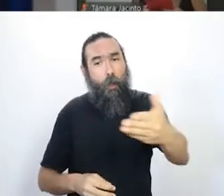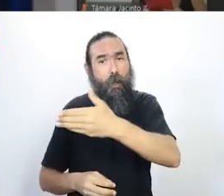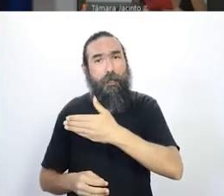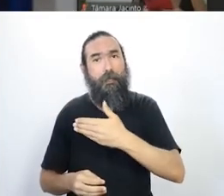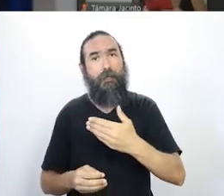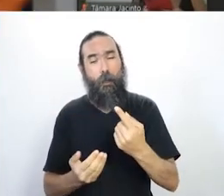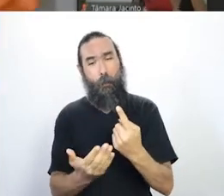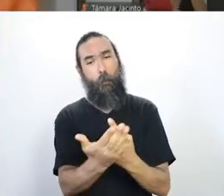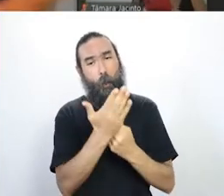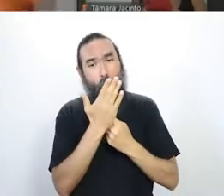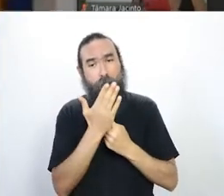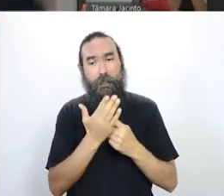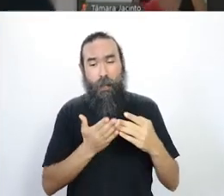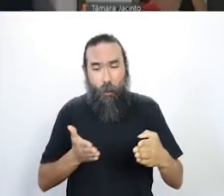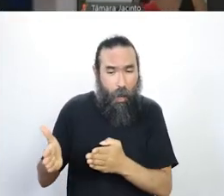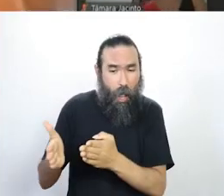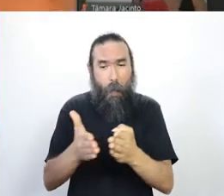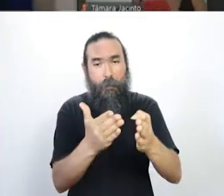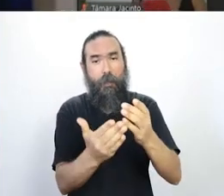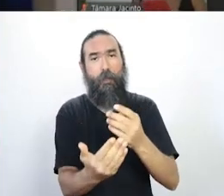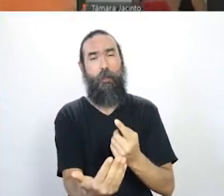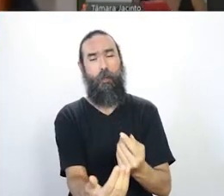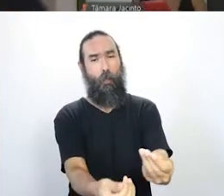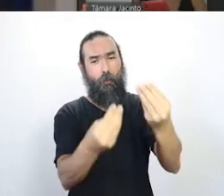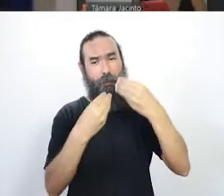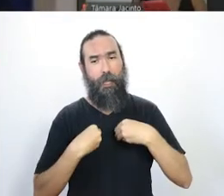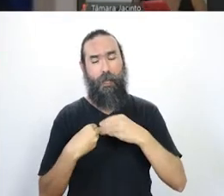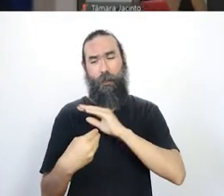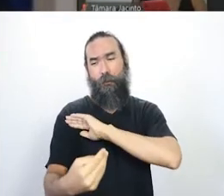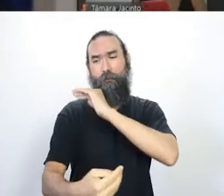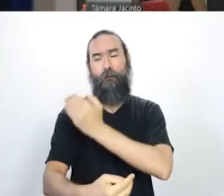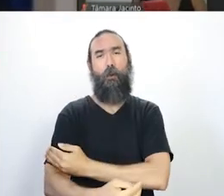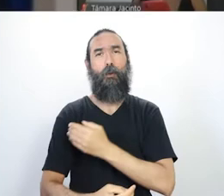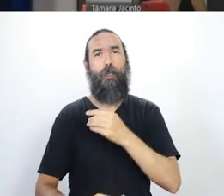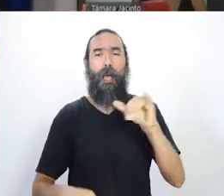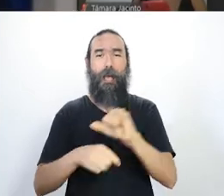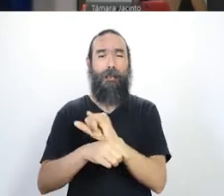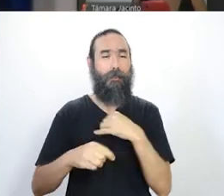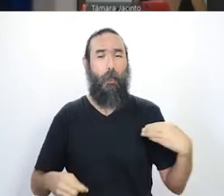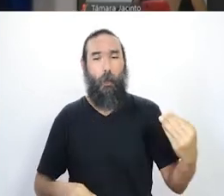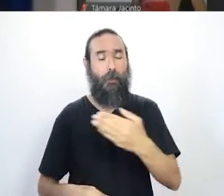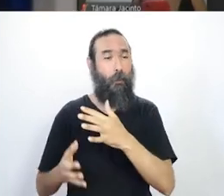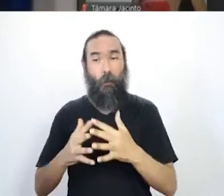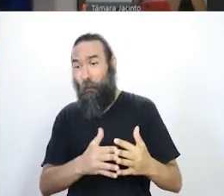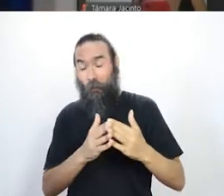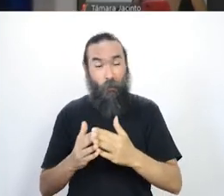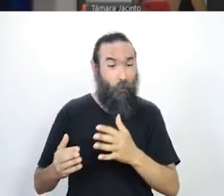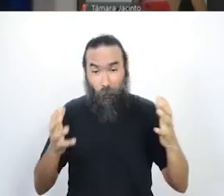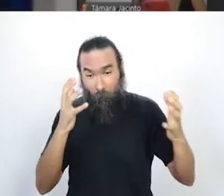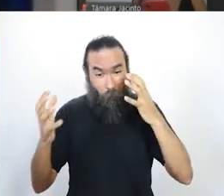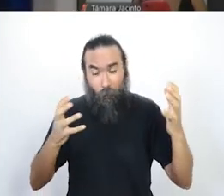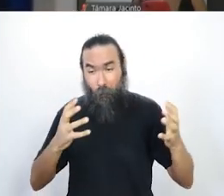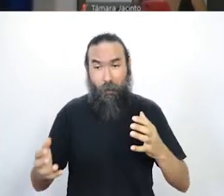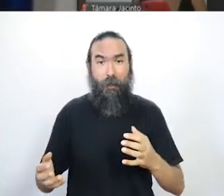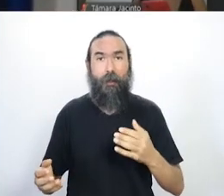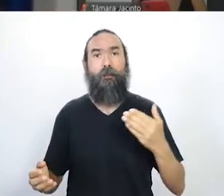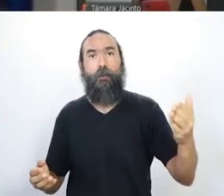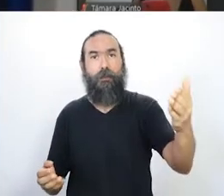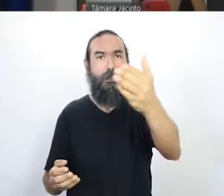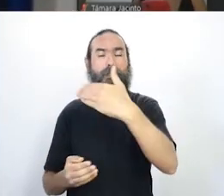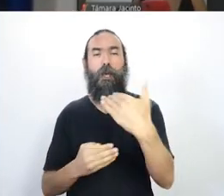às vezes, nos arrobos da juventude, se vê meio desesperado, mas quando a gente olha para uma tranquilidade... Assis,